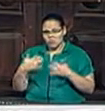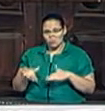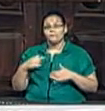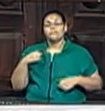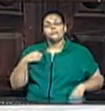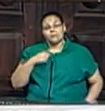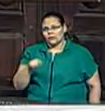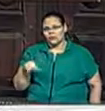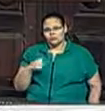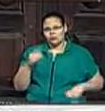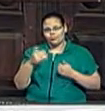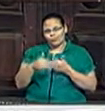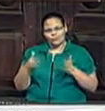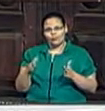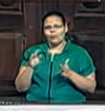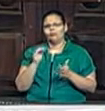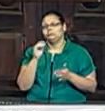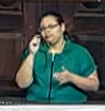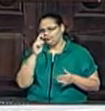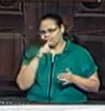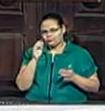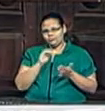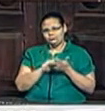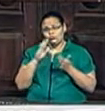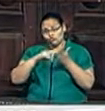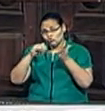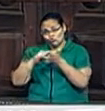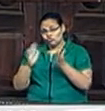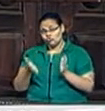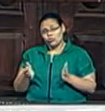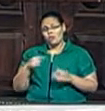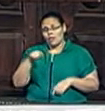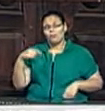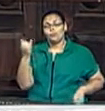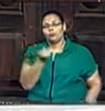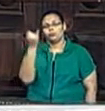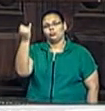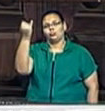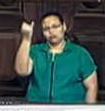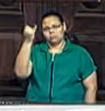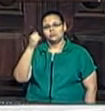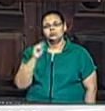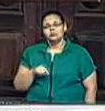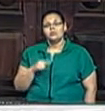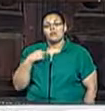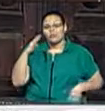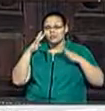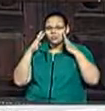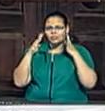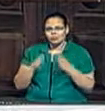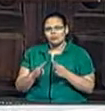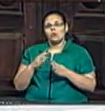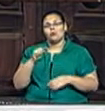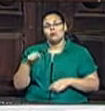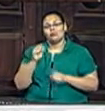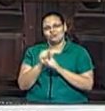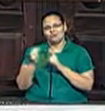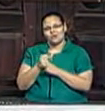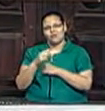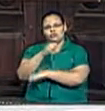os recursos necessários. E, por final, é muito importante que nós aqui chamemos a atenção da sociedade do Rio de